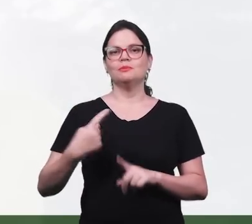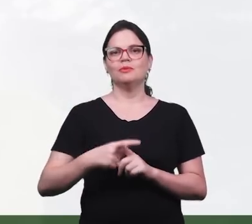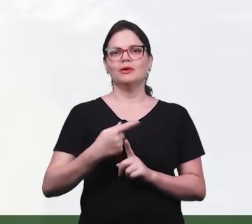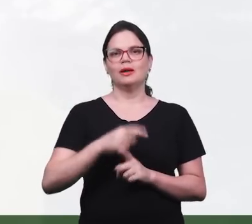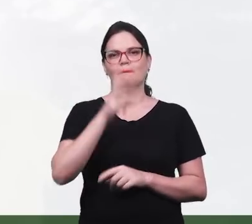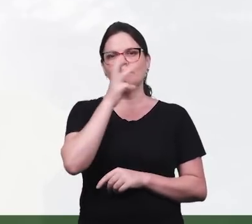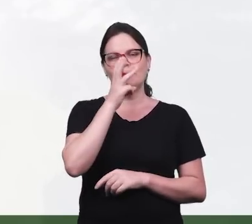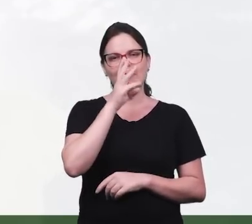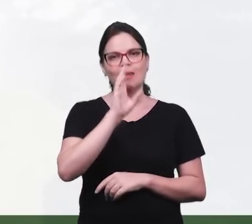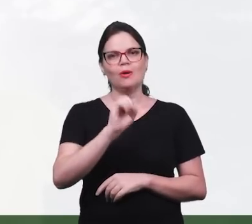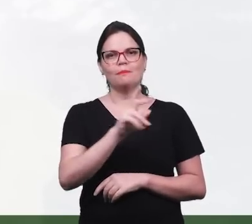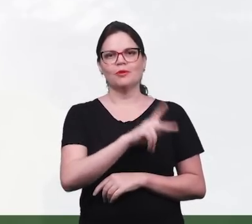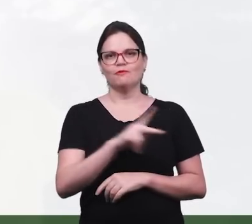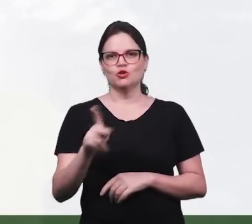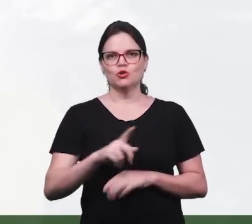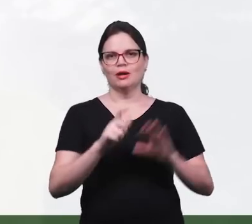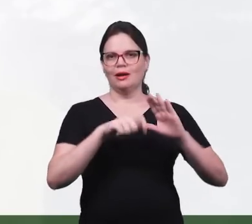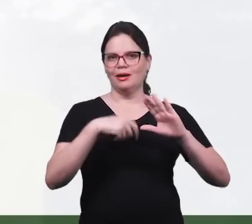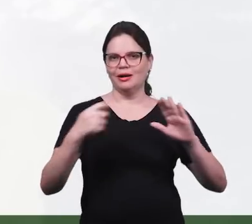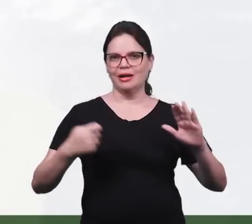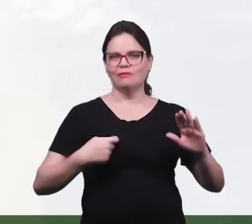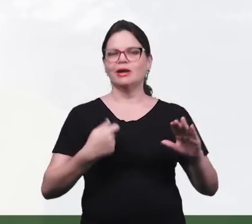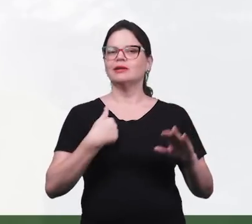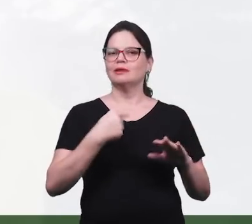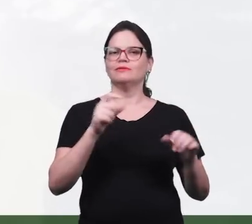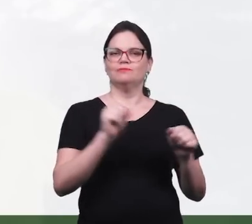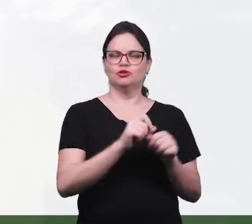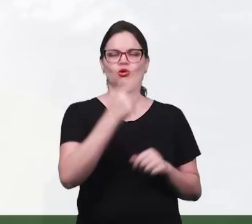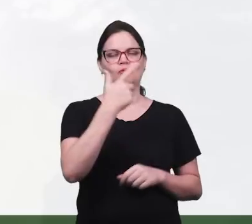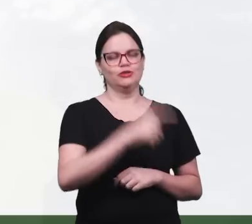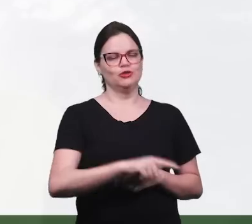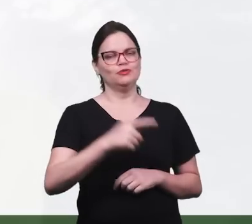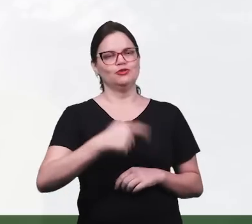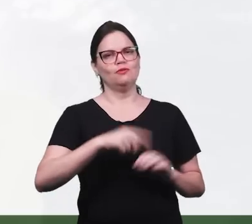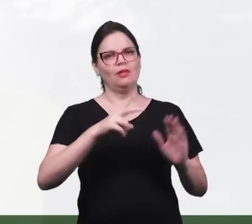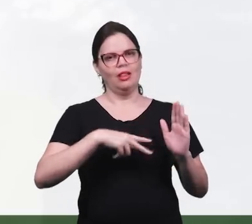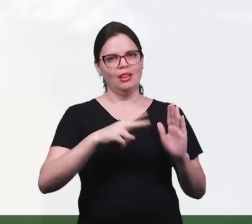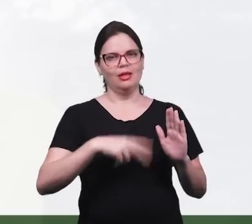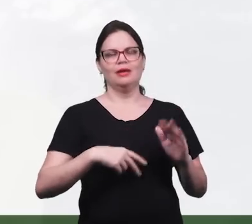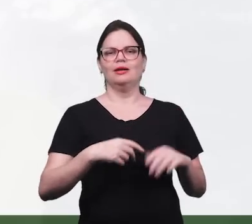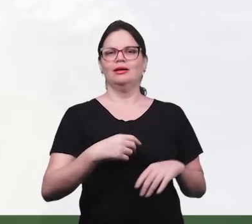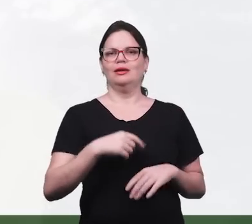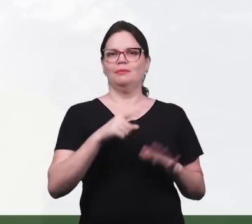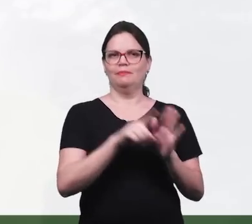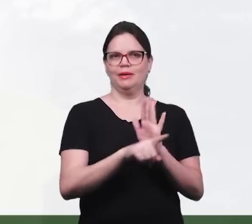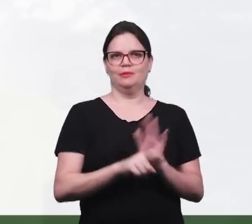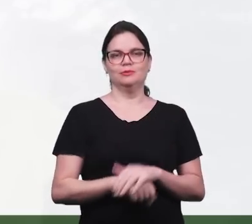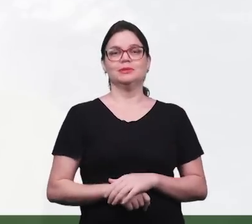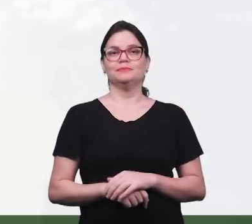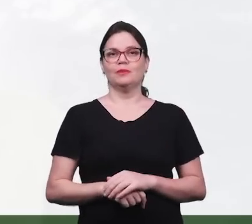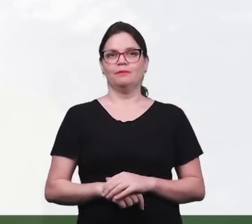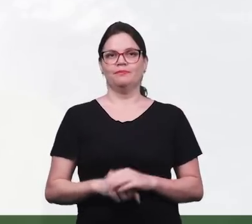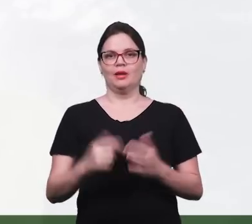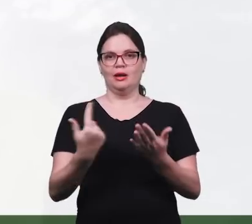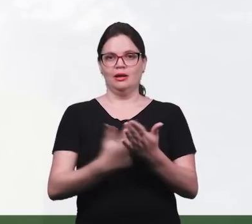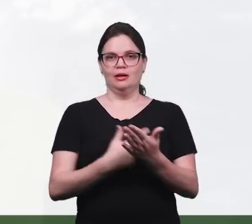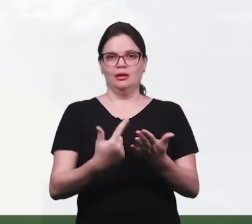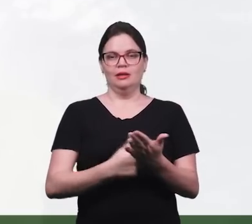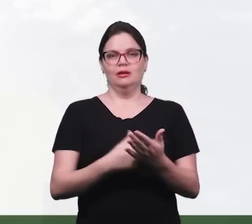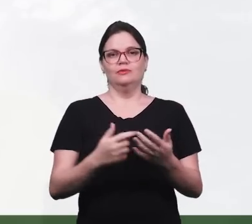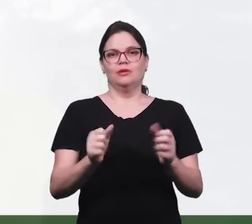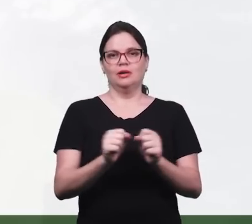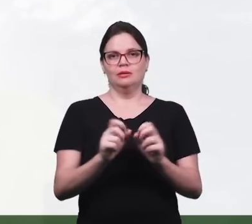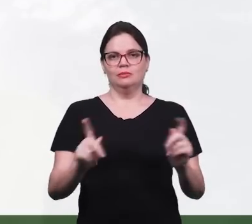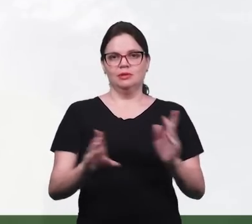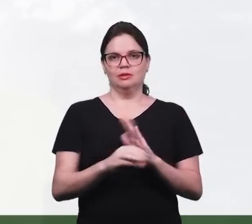mães que fizeram a pergunta, elas repetiram a pergunta, né, que lendo Apocalipse, capítulo 3, verso 7, letra A, comparado com